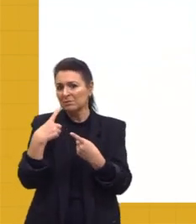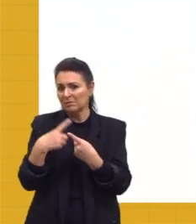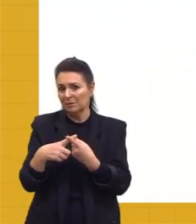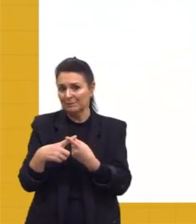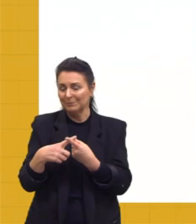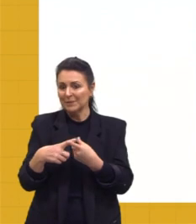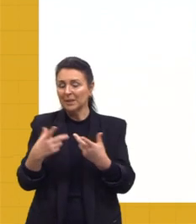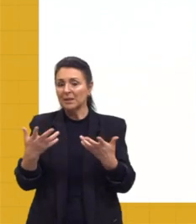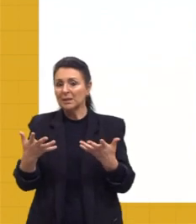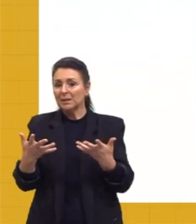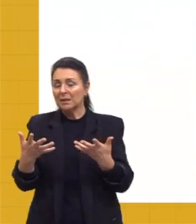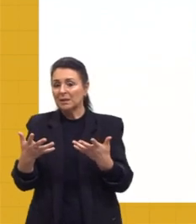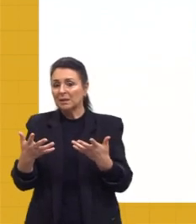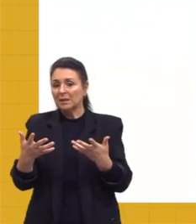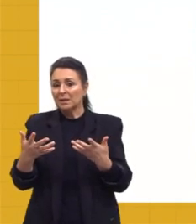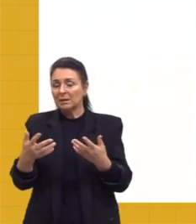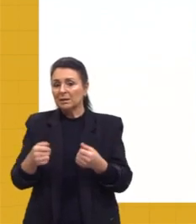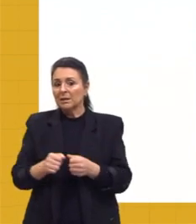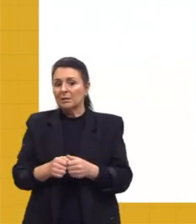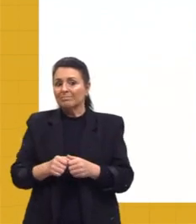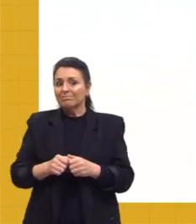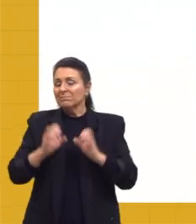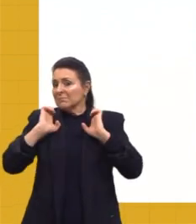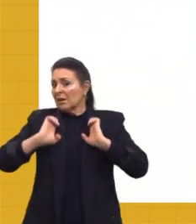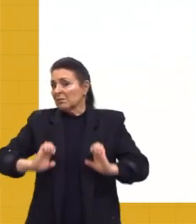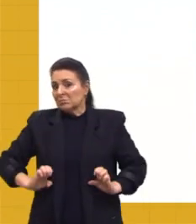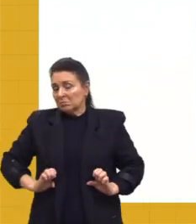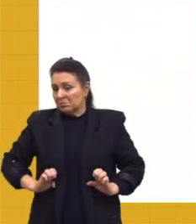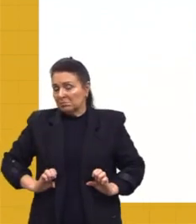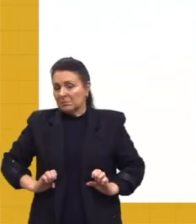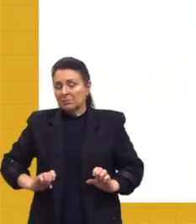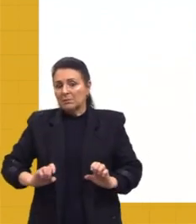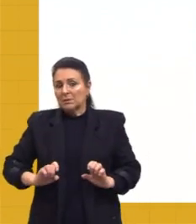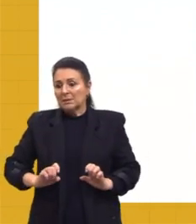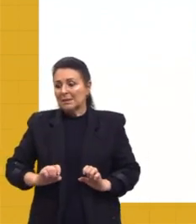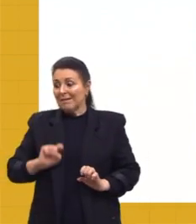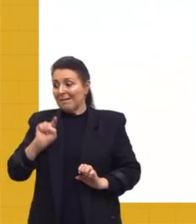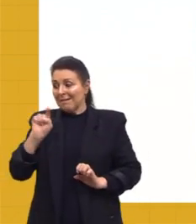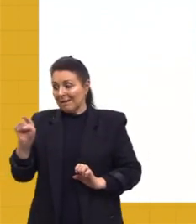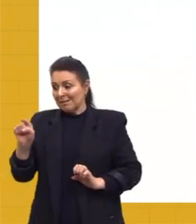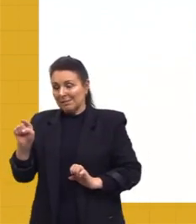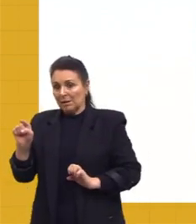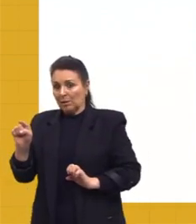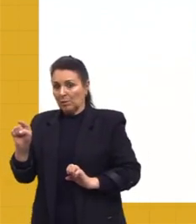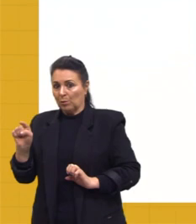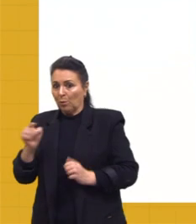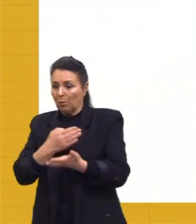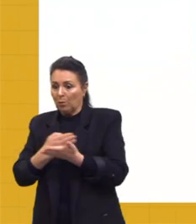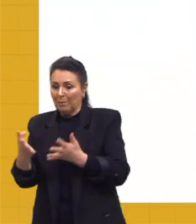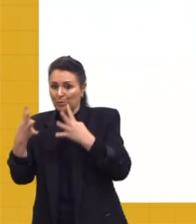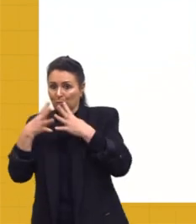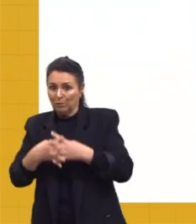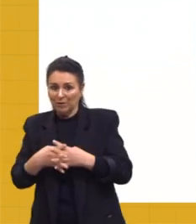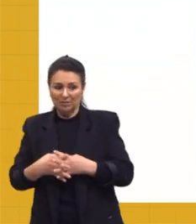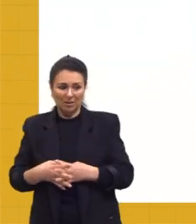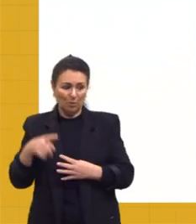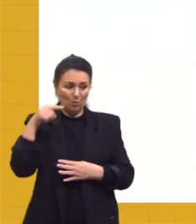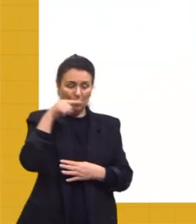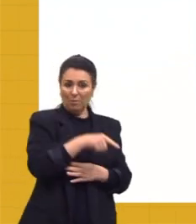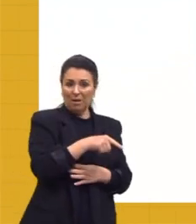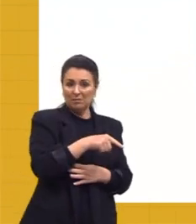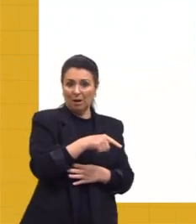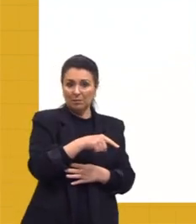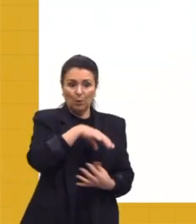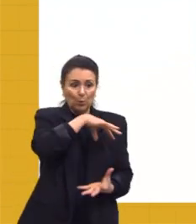por questões de ética só vamos dizer assim porque se uma entrasse em conflito com a outra Elas irão explodir o mundo inteiro a gente